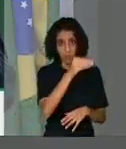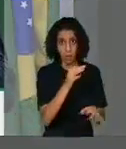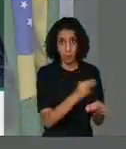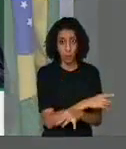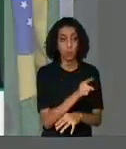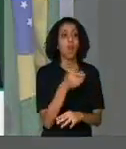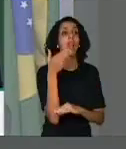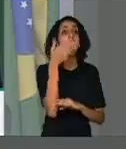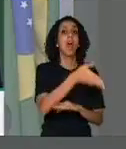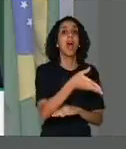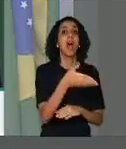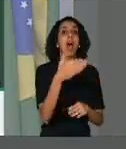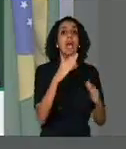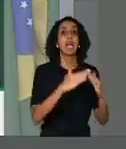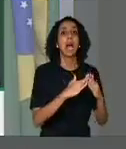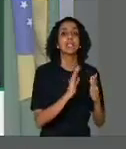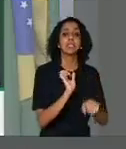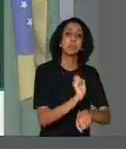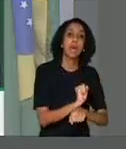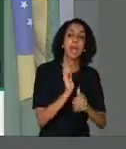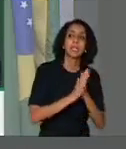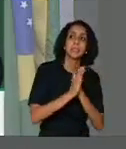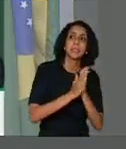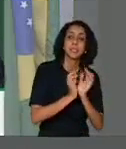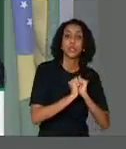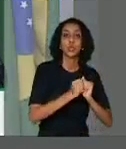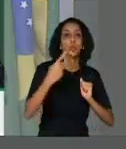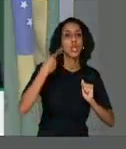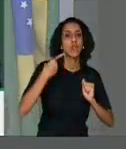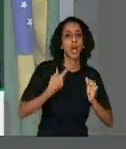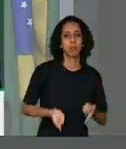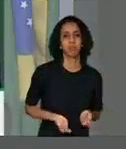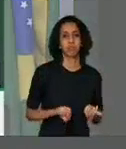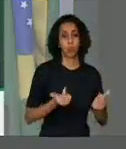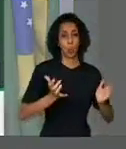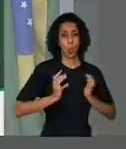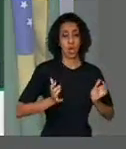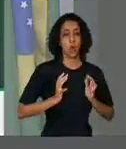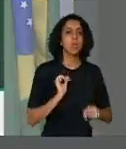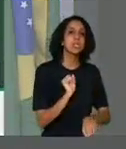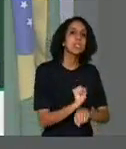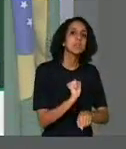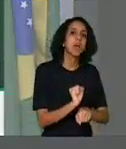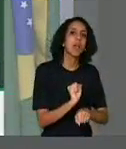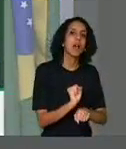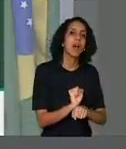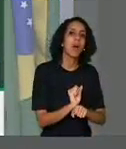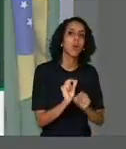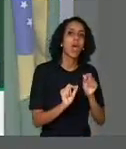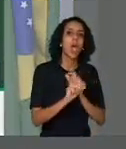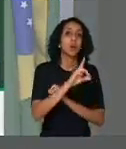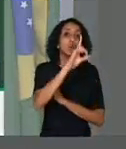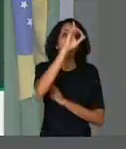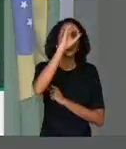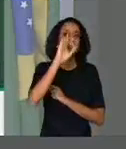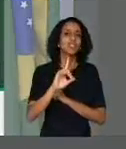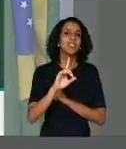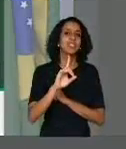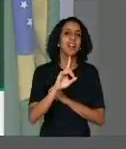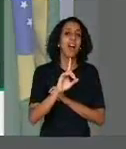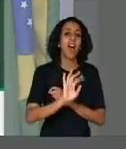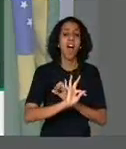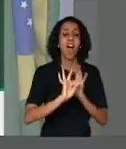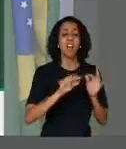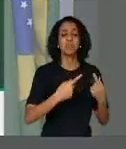esperar ansiosos, junto com seus advogados milionários, o tão esperado dia da prescrição.